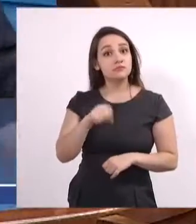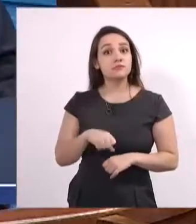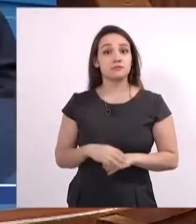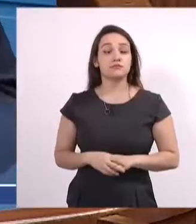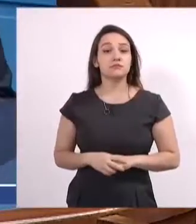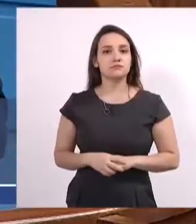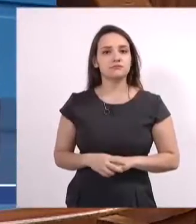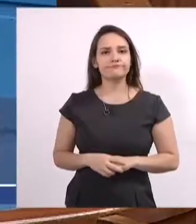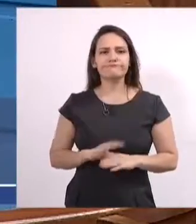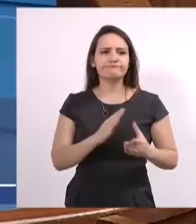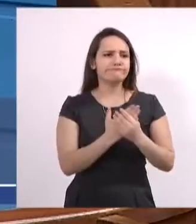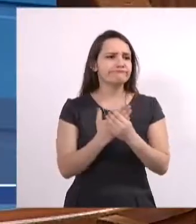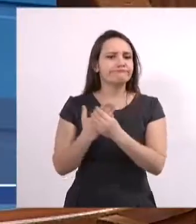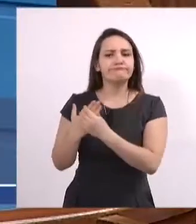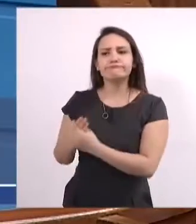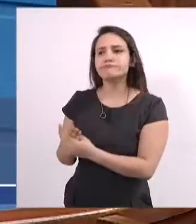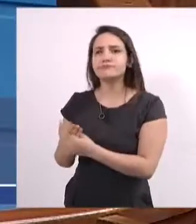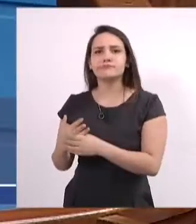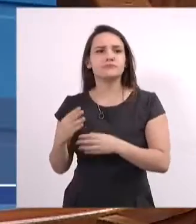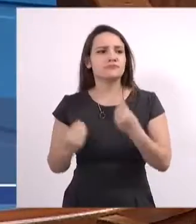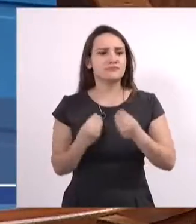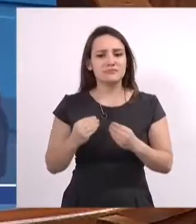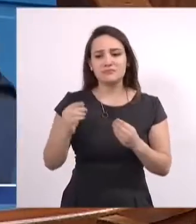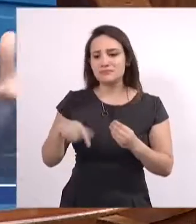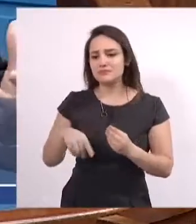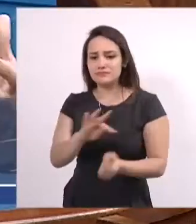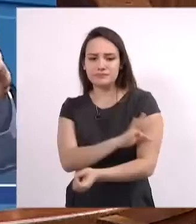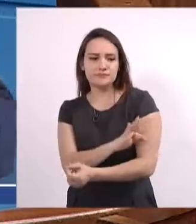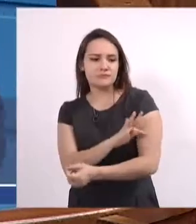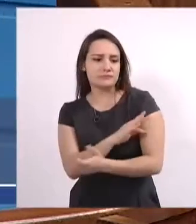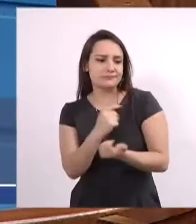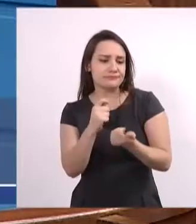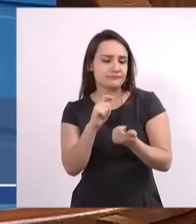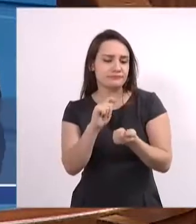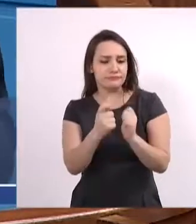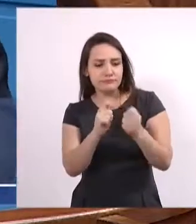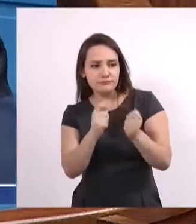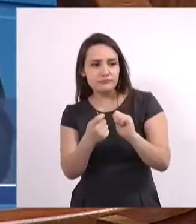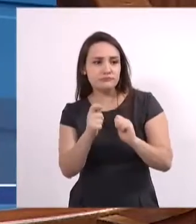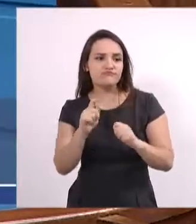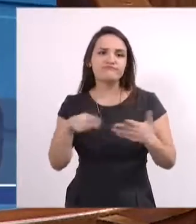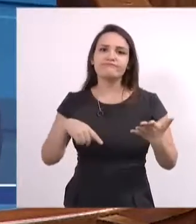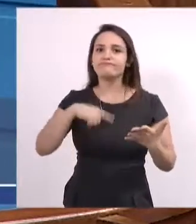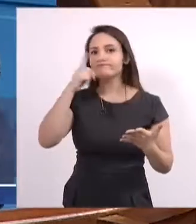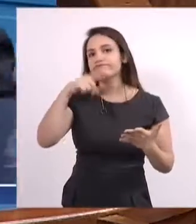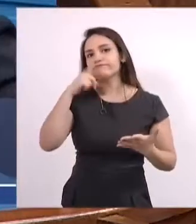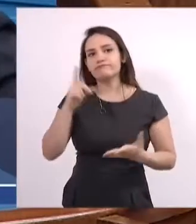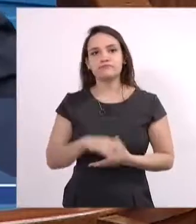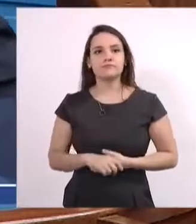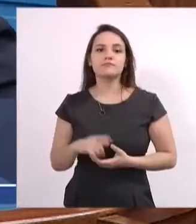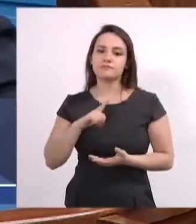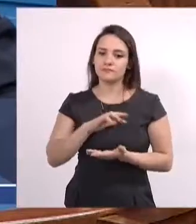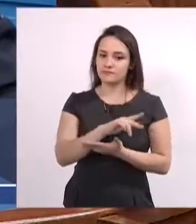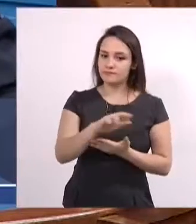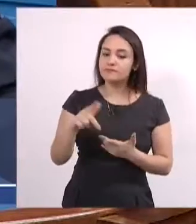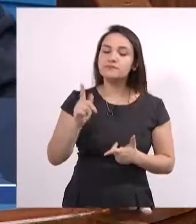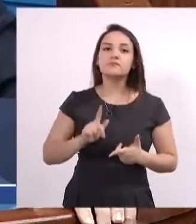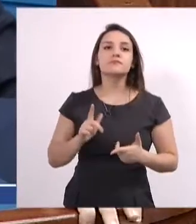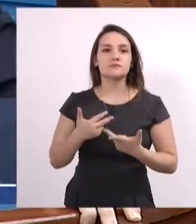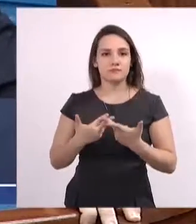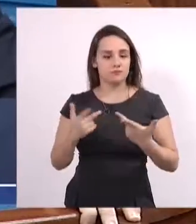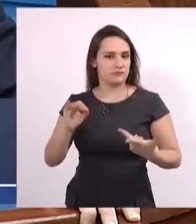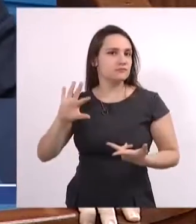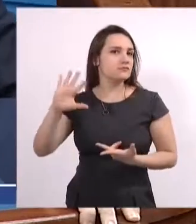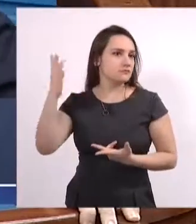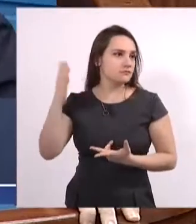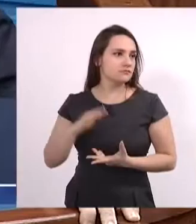de trâmite, a capacidade técnica, muitas vezes, do município, são várias questões envolvidas.